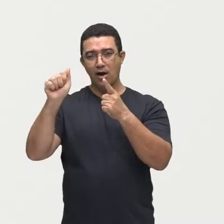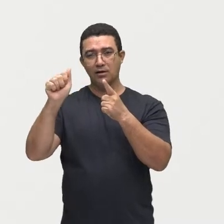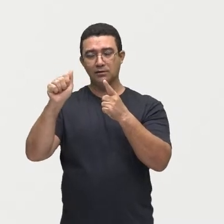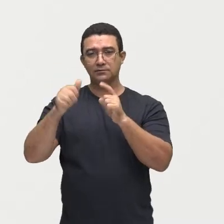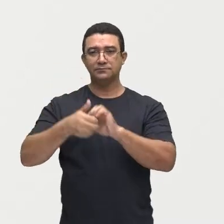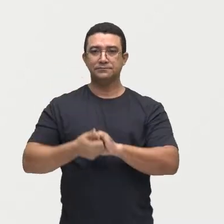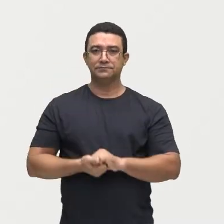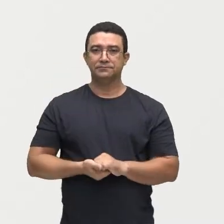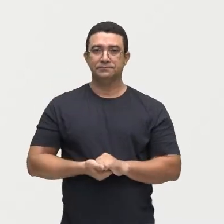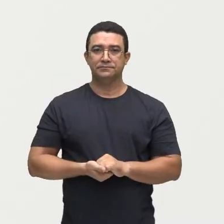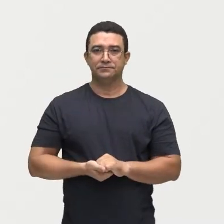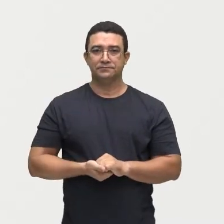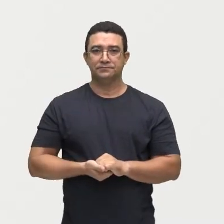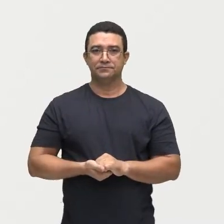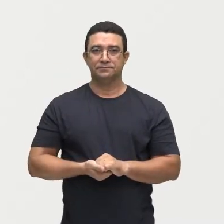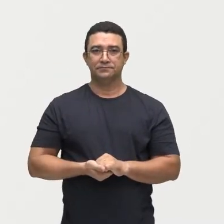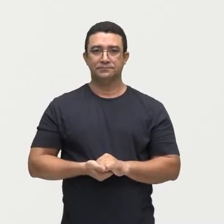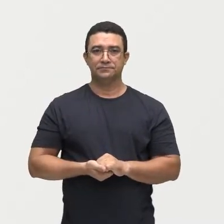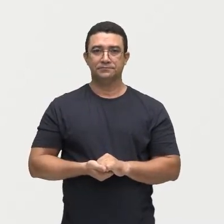relativo.